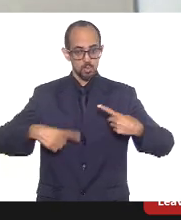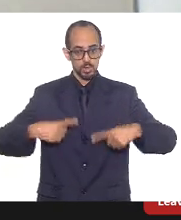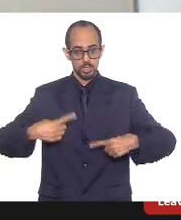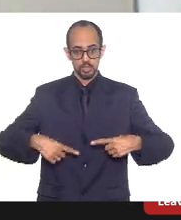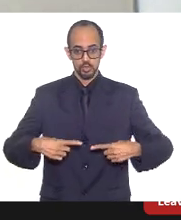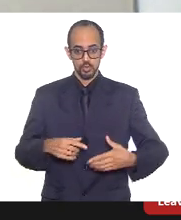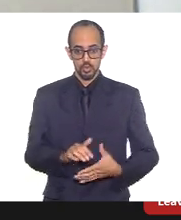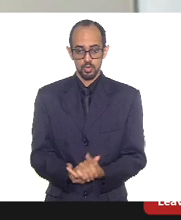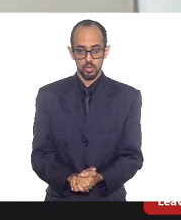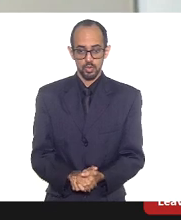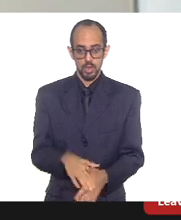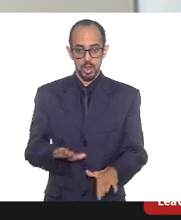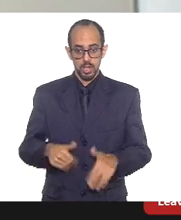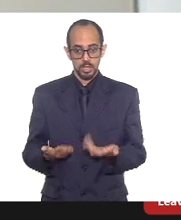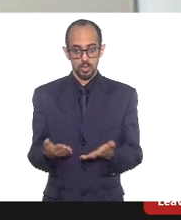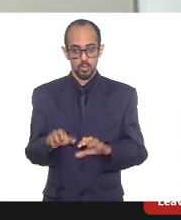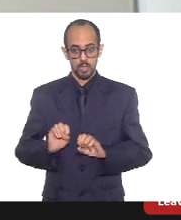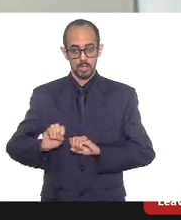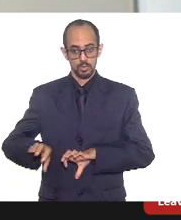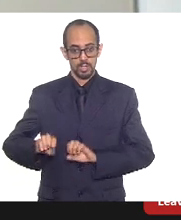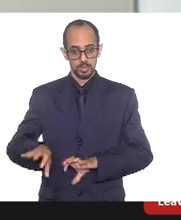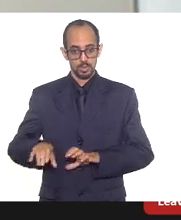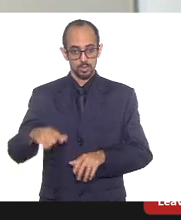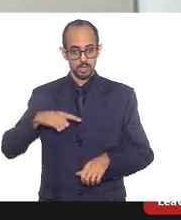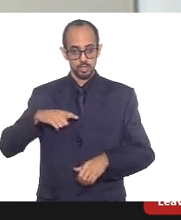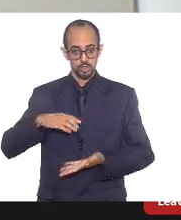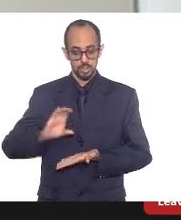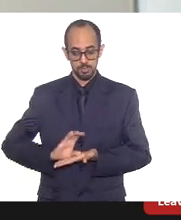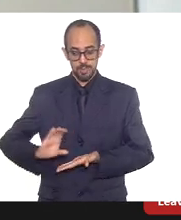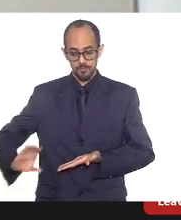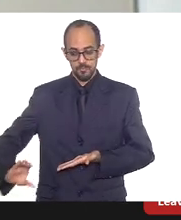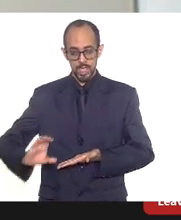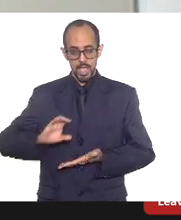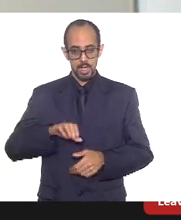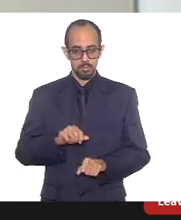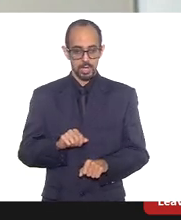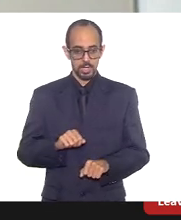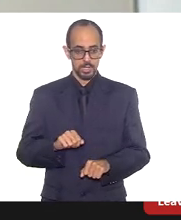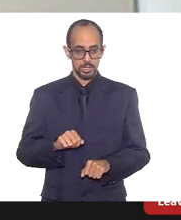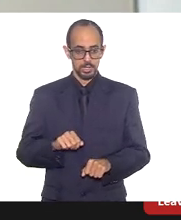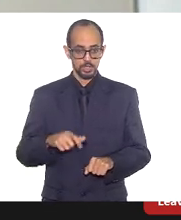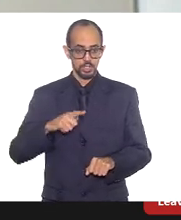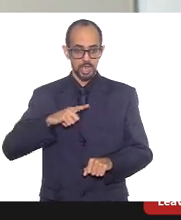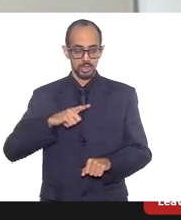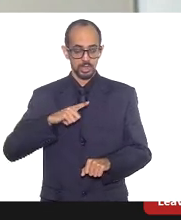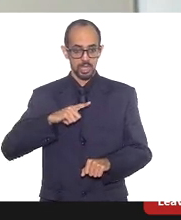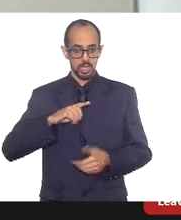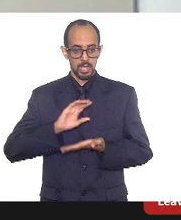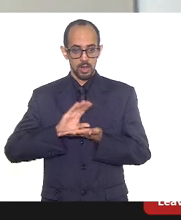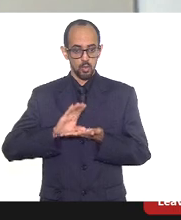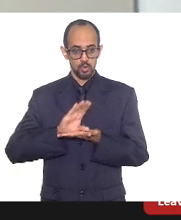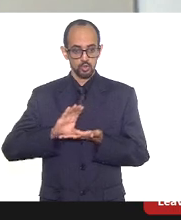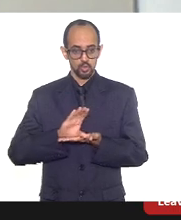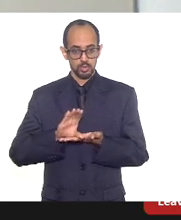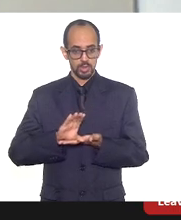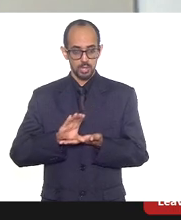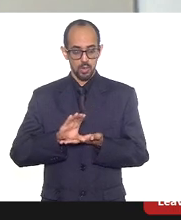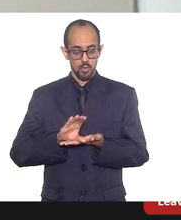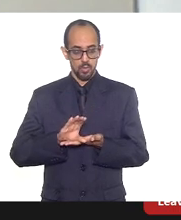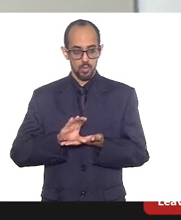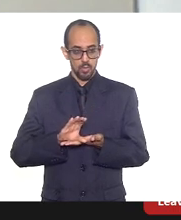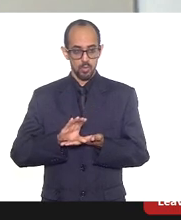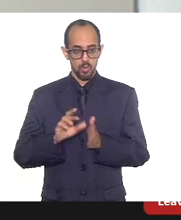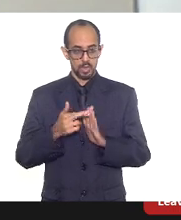da educação, onde a gente tem uma verba orçamentária definida constitucionalmente, temos acompanhado, inclusive, a evolução das despesas,